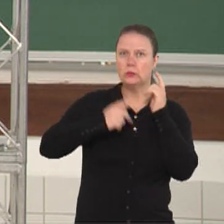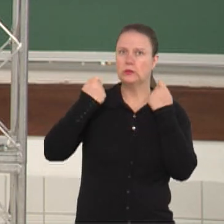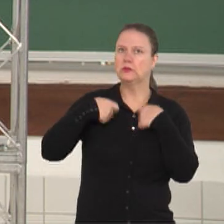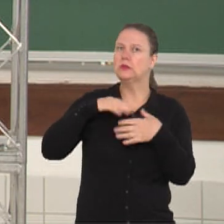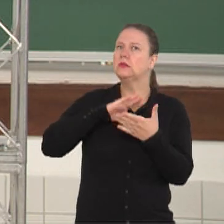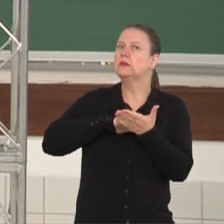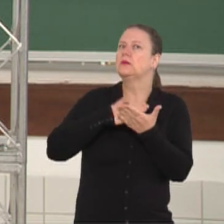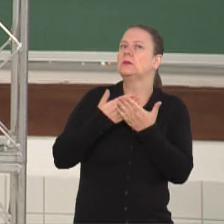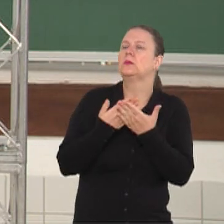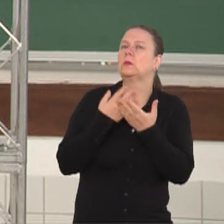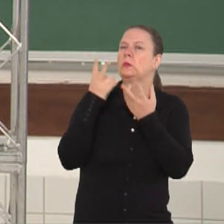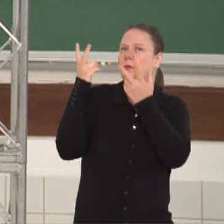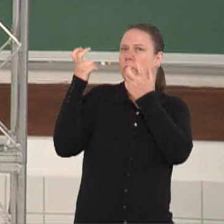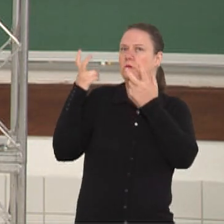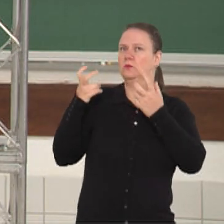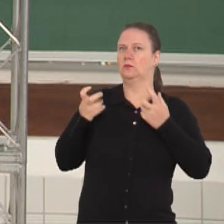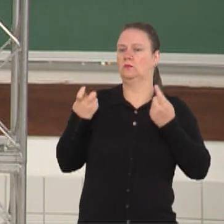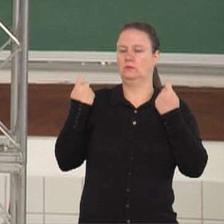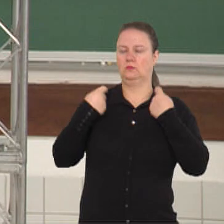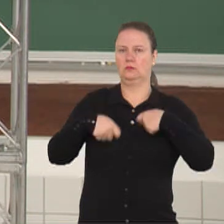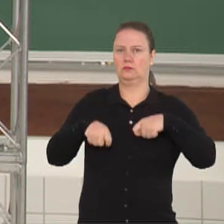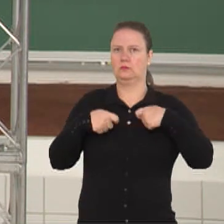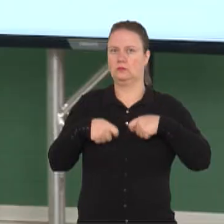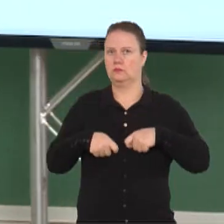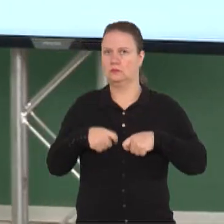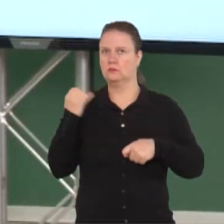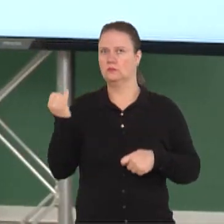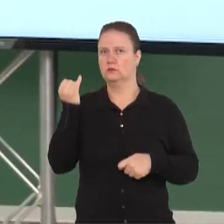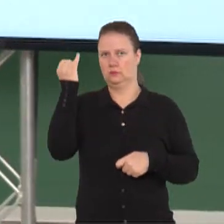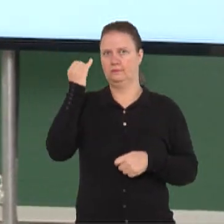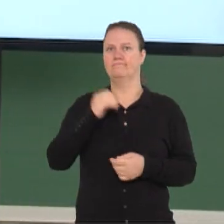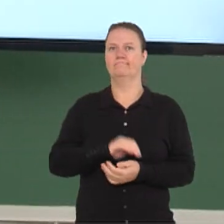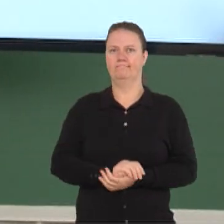interpretação, muito necessária para esse exercício.